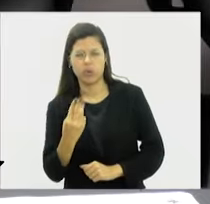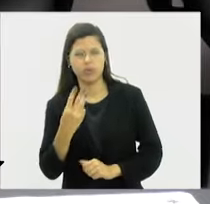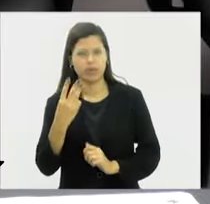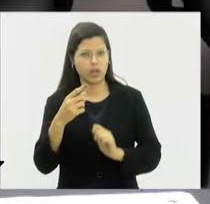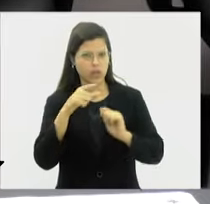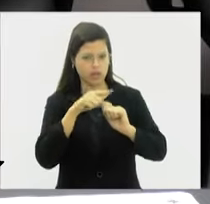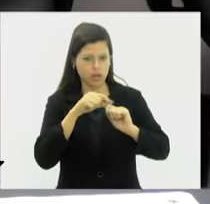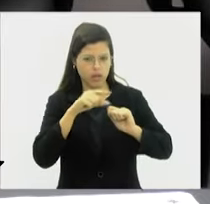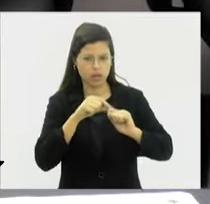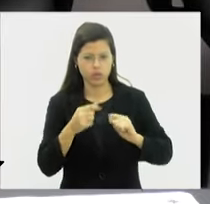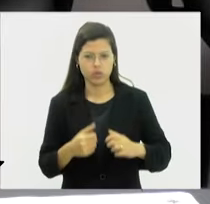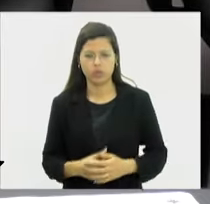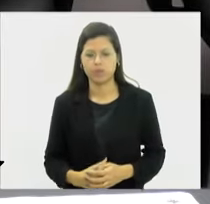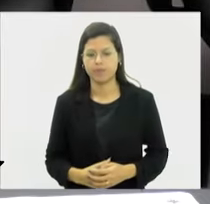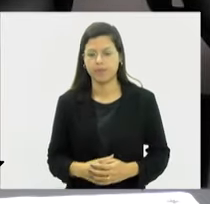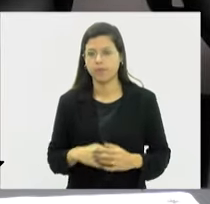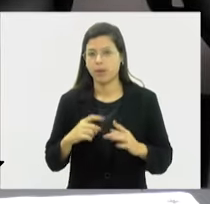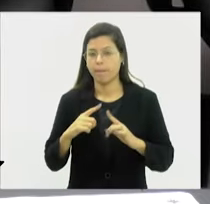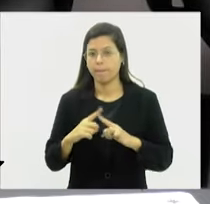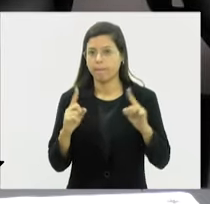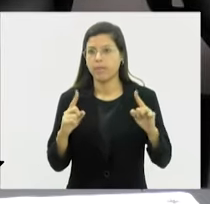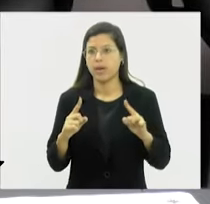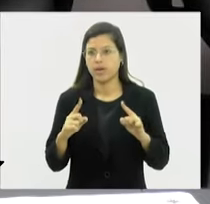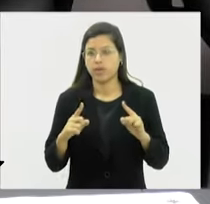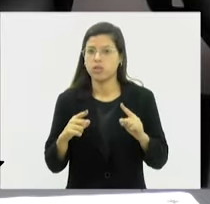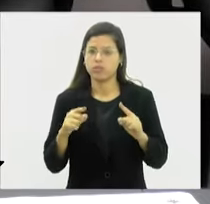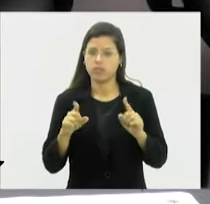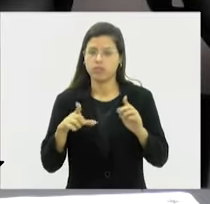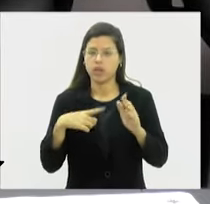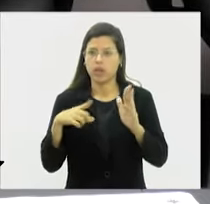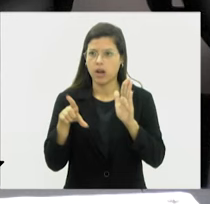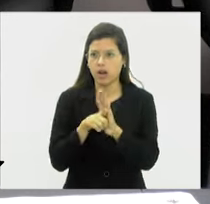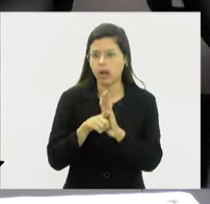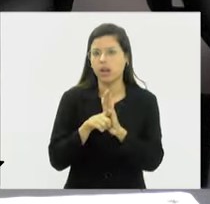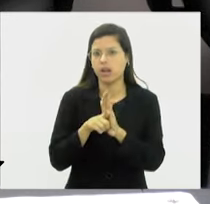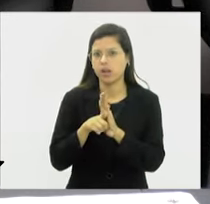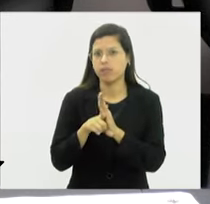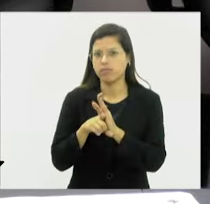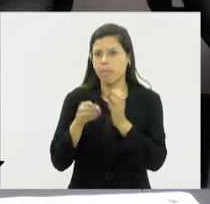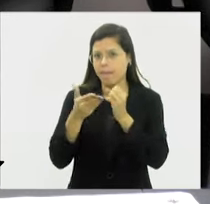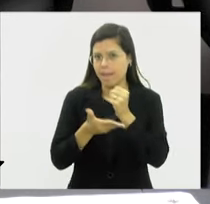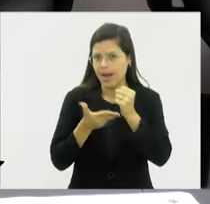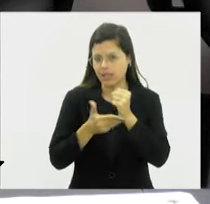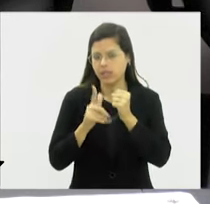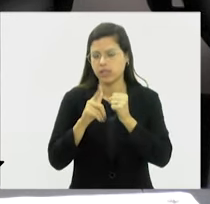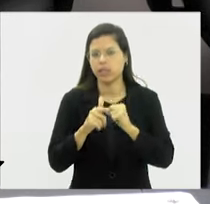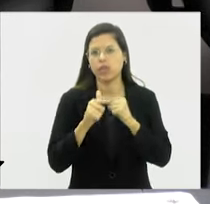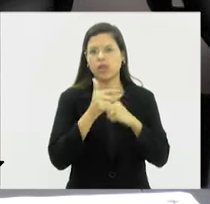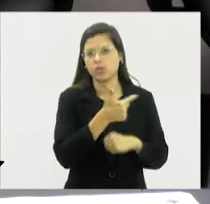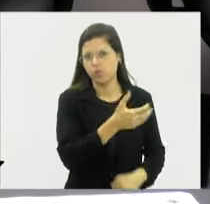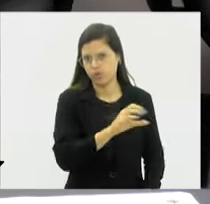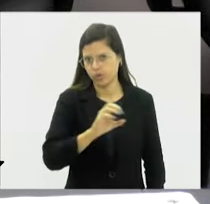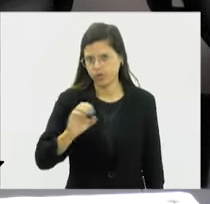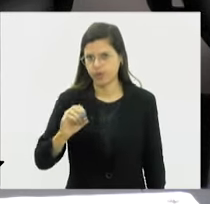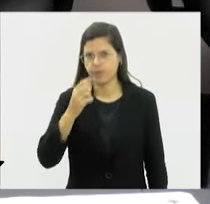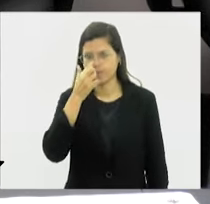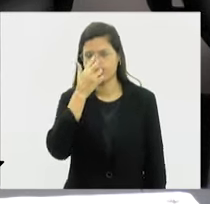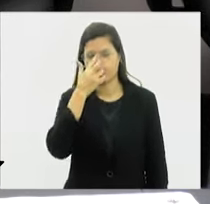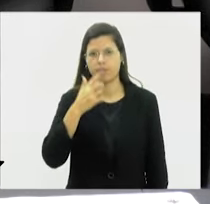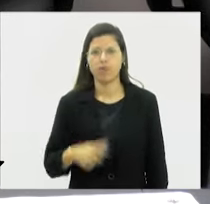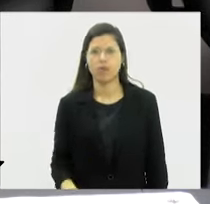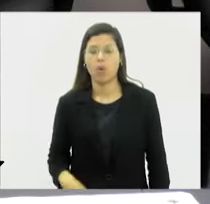se remonta à lei originária de 2000. O deputado, o projeto em